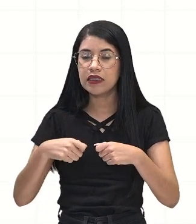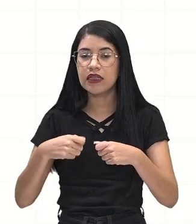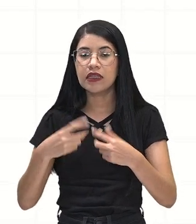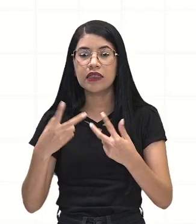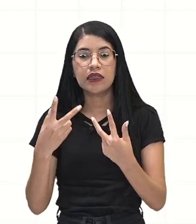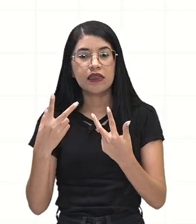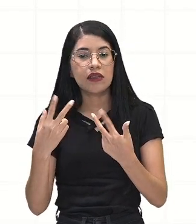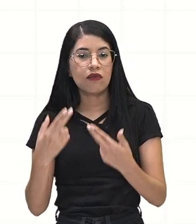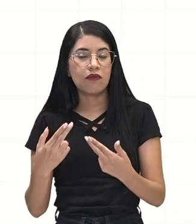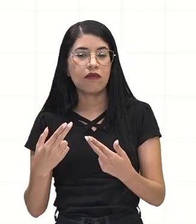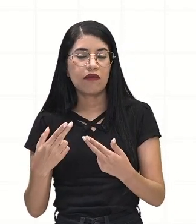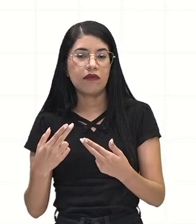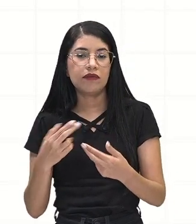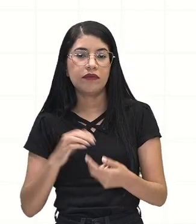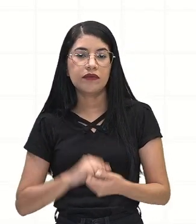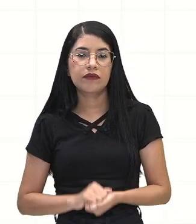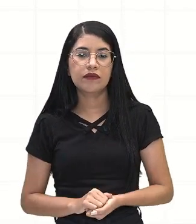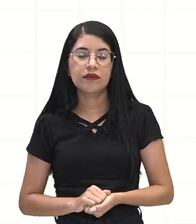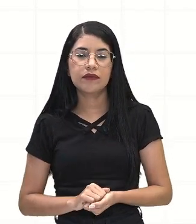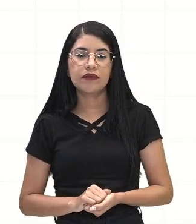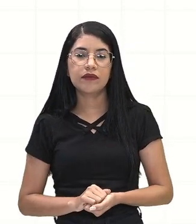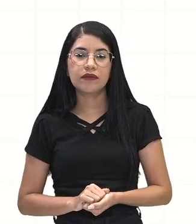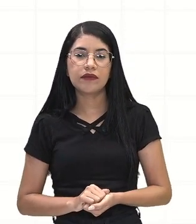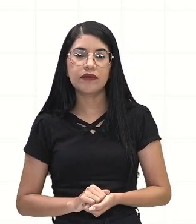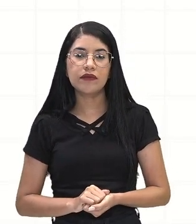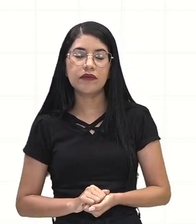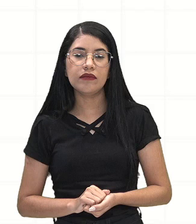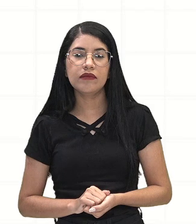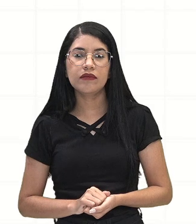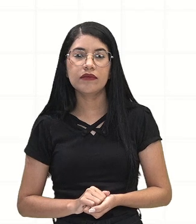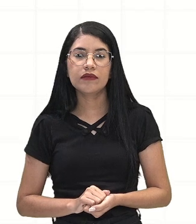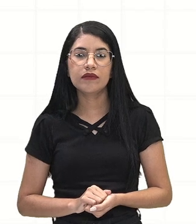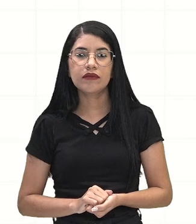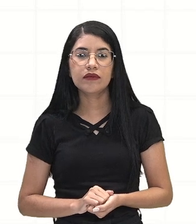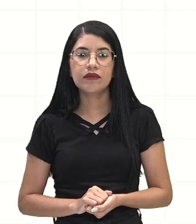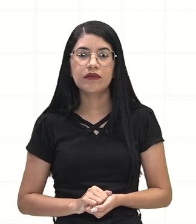iguais, tudo bem? Então, ó, o ângulo